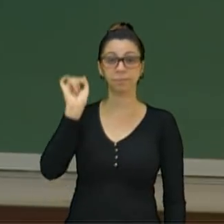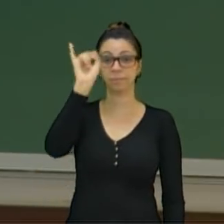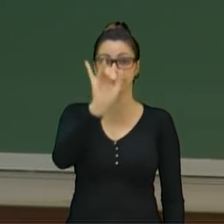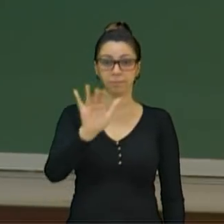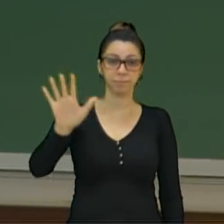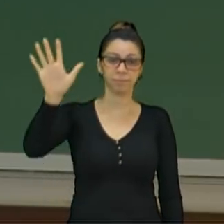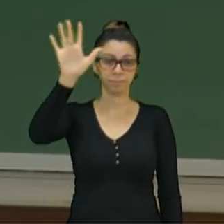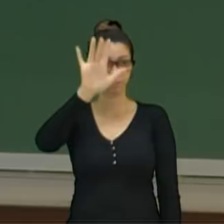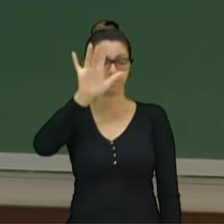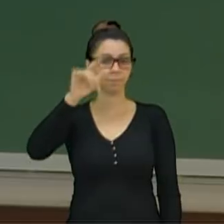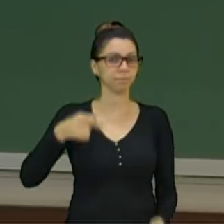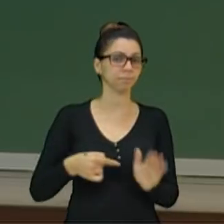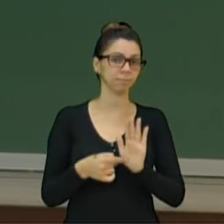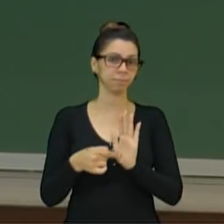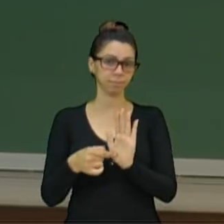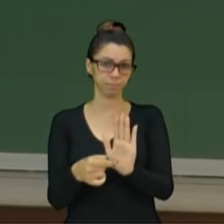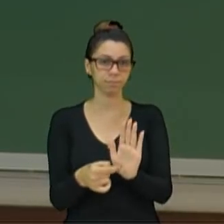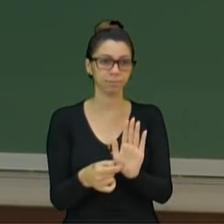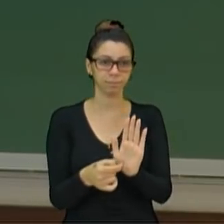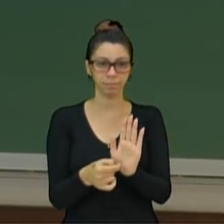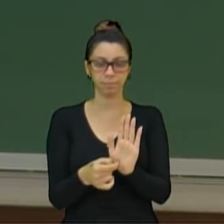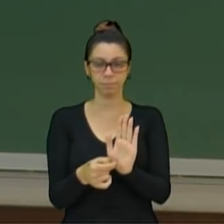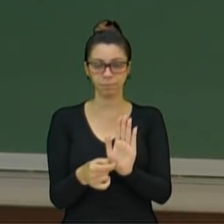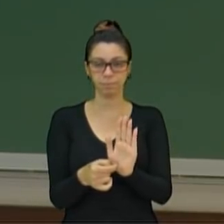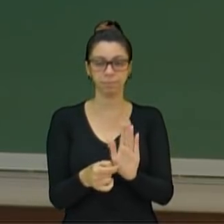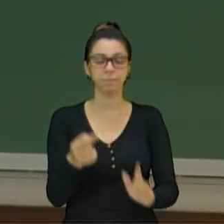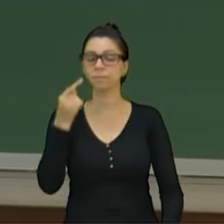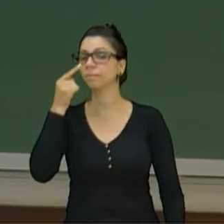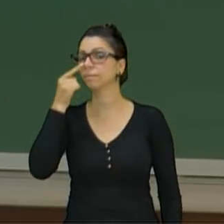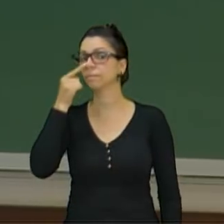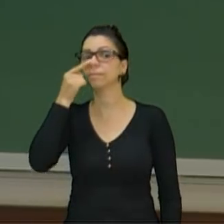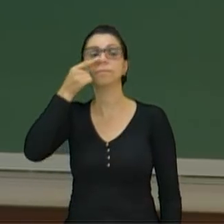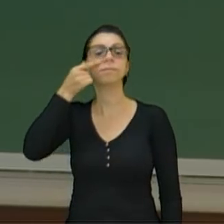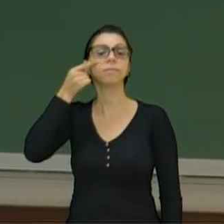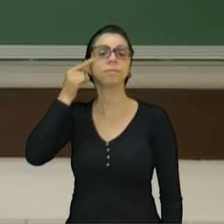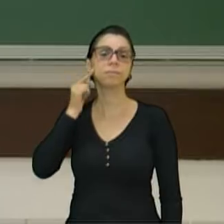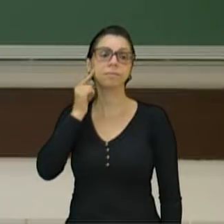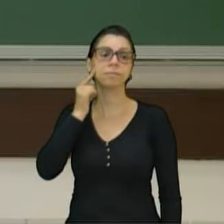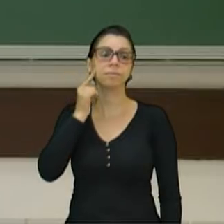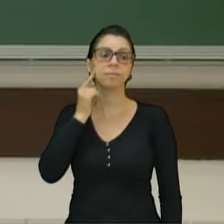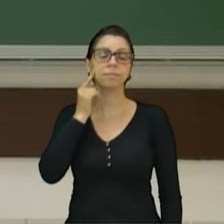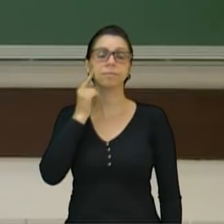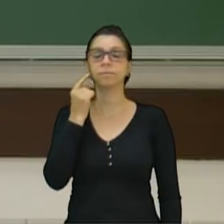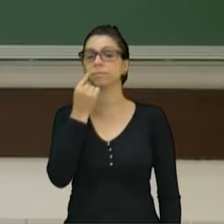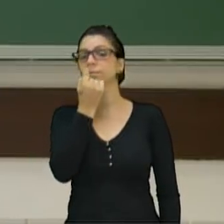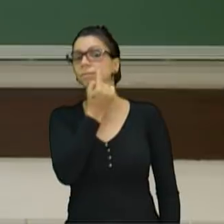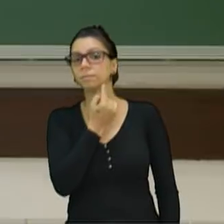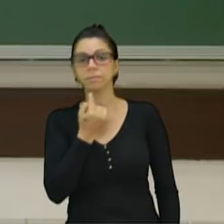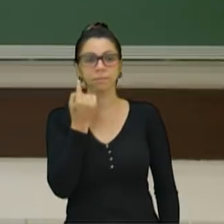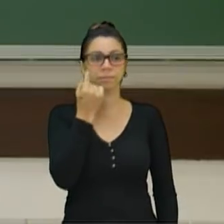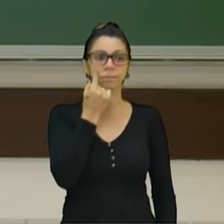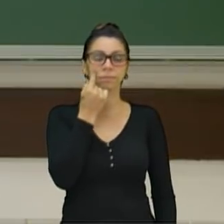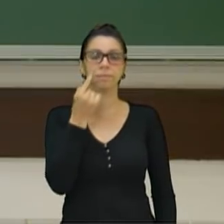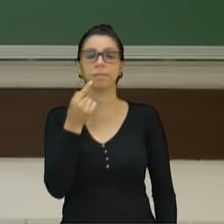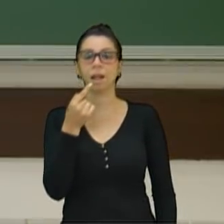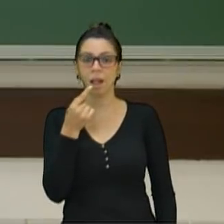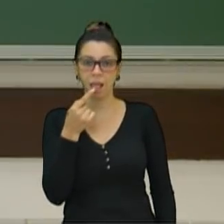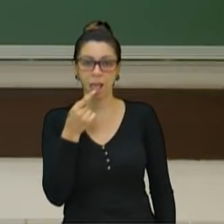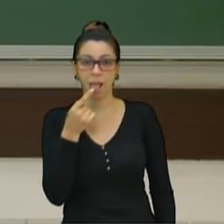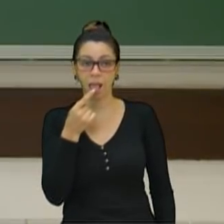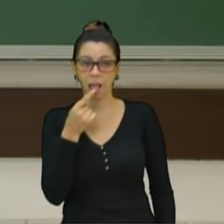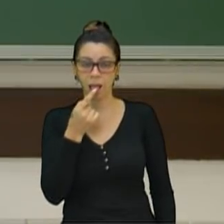recorte, onde eu mostro, aqui nós temos a região do nariz, a parte interna do nariz, e aqui eu tenho a boca. Eu tenho a língua, onde